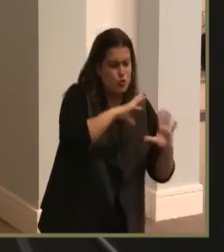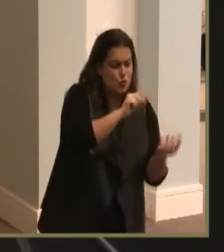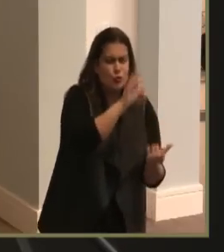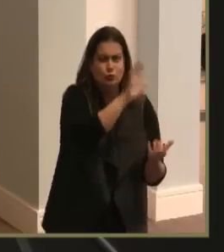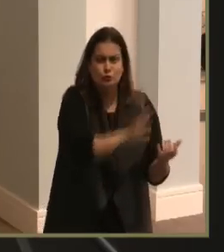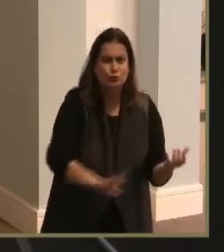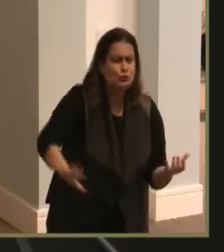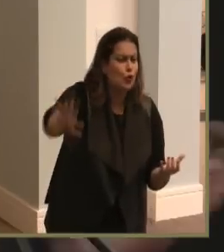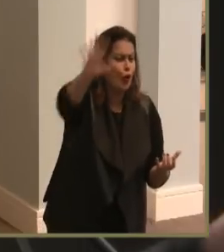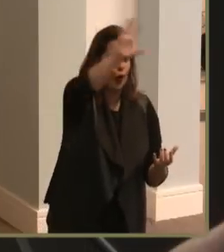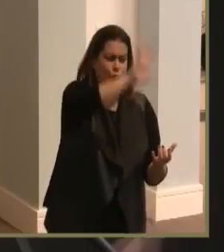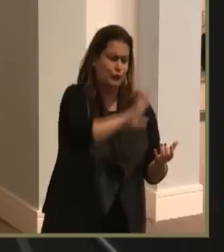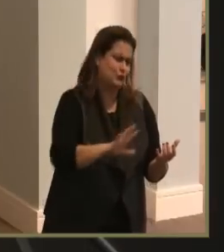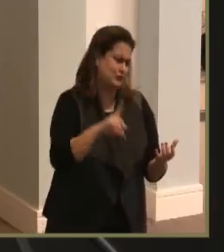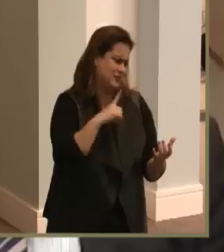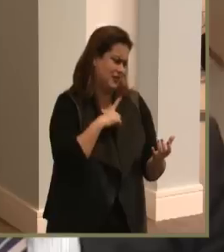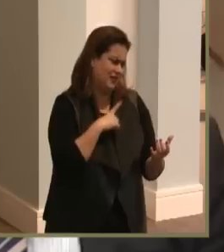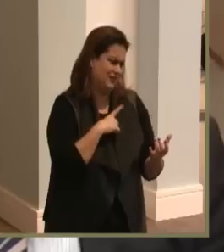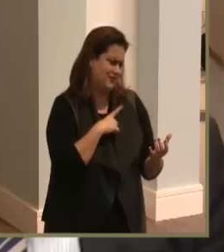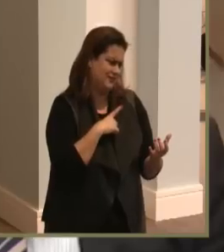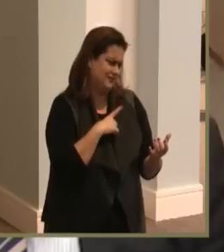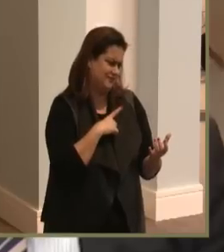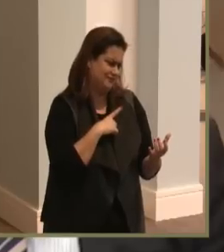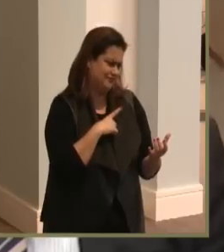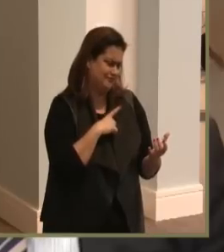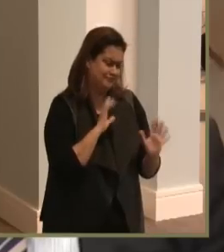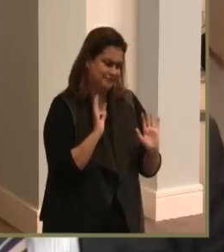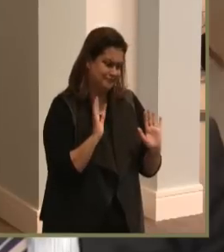A corrupção não é um problema apenas desta capital.